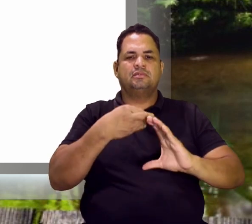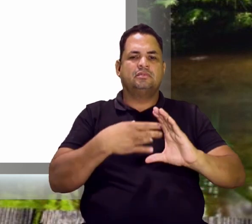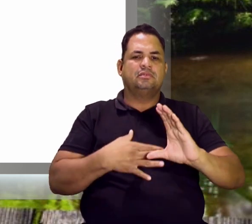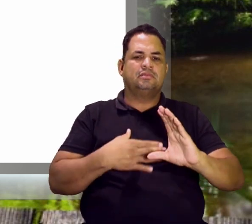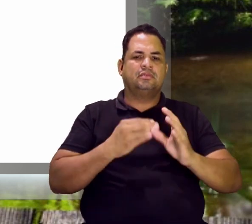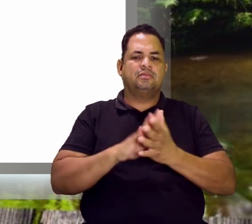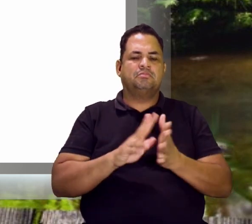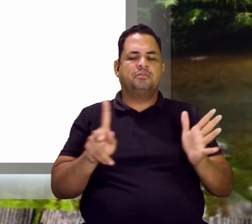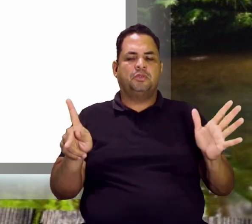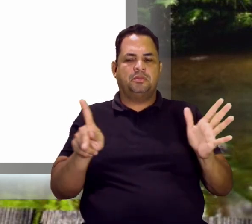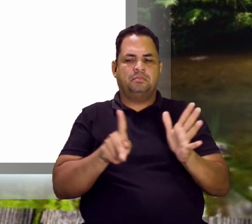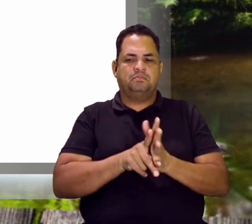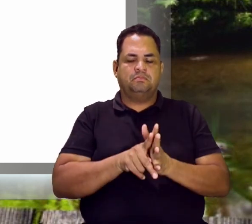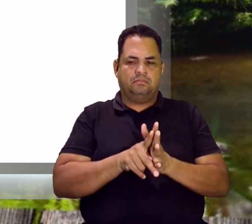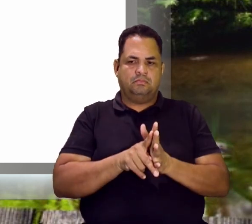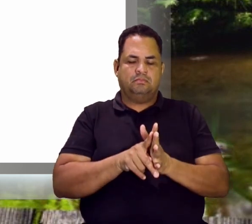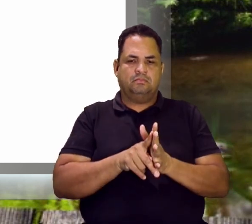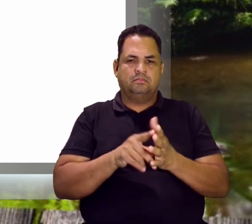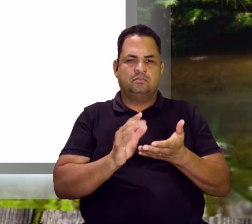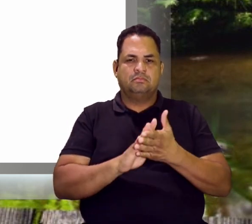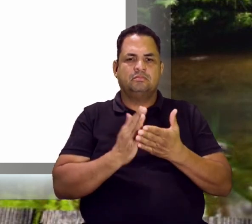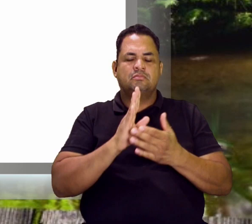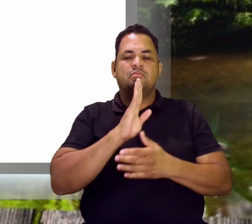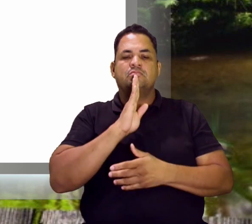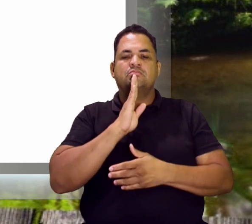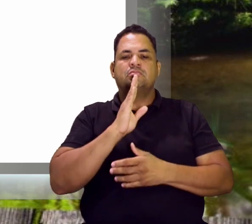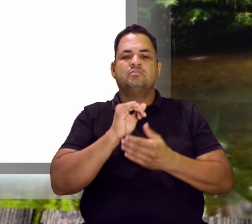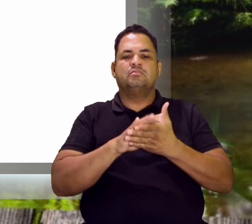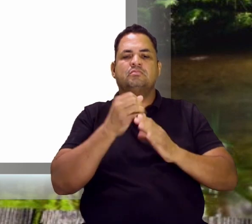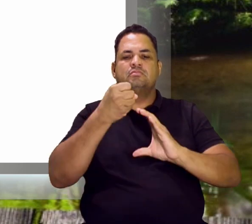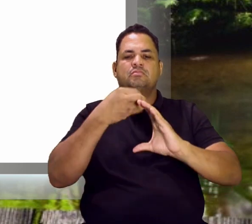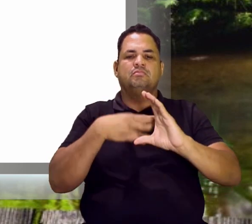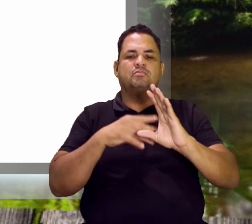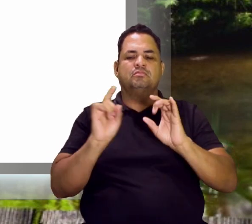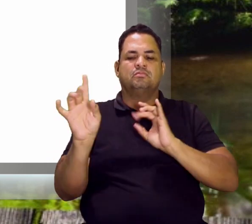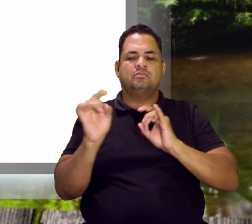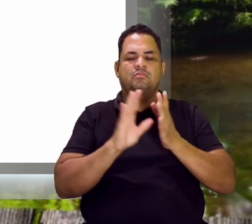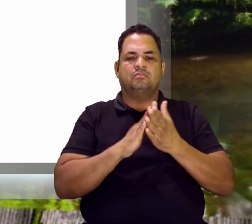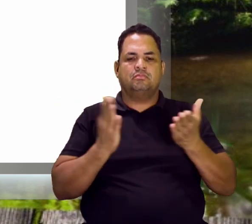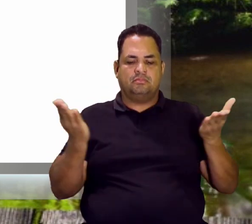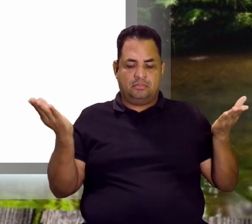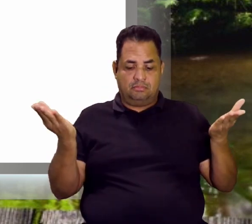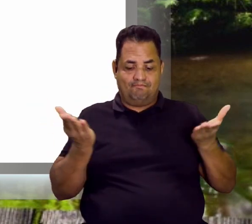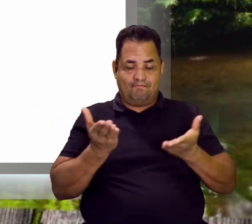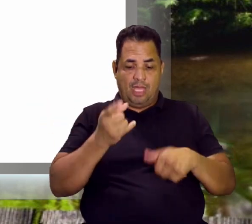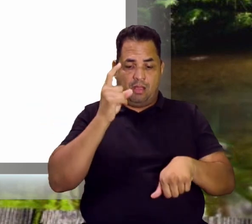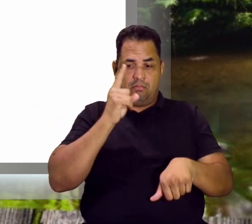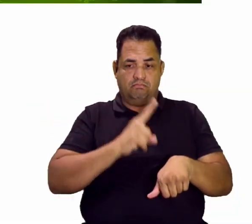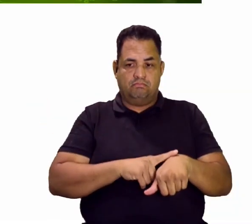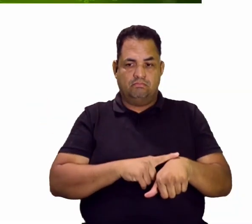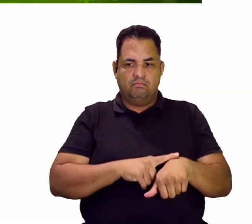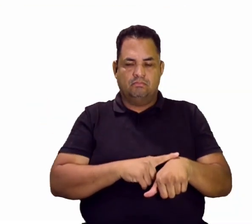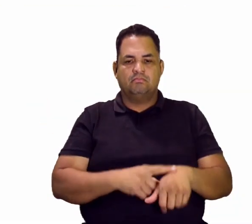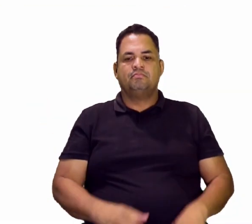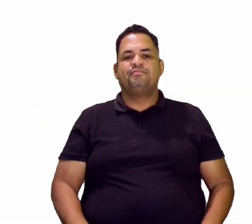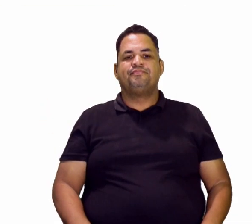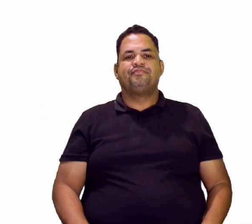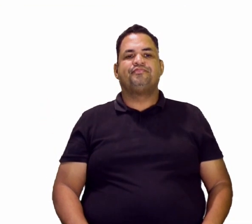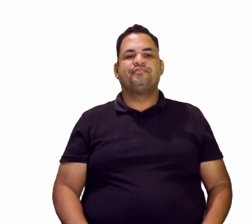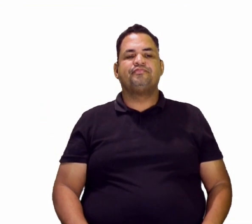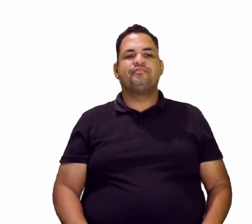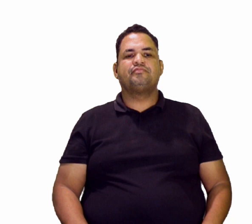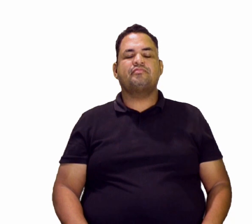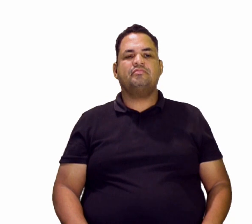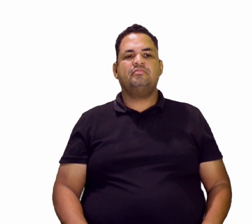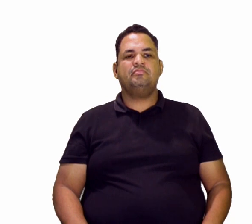muito peculiares e a gente vai conhecer essas características agora. Vamos lá? Olha lá no